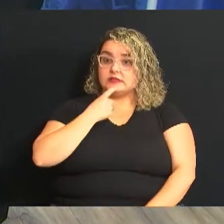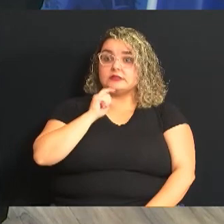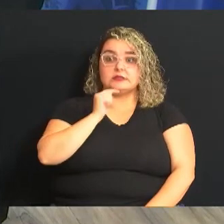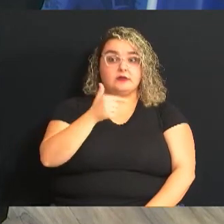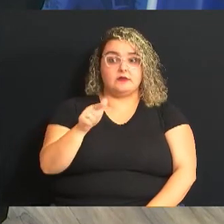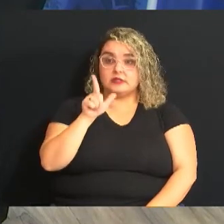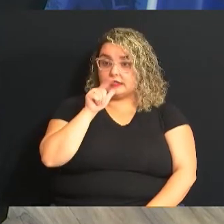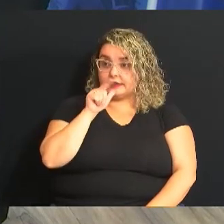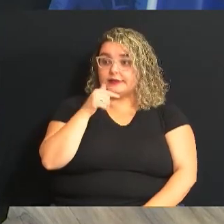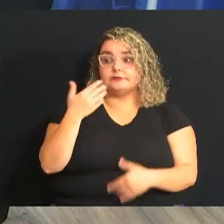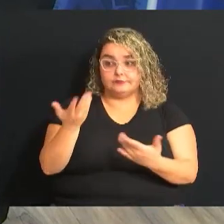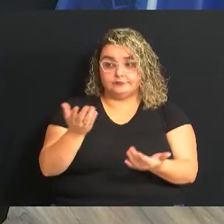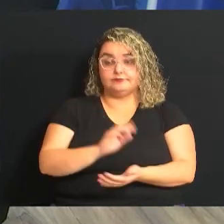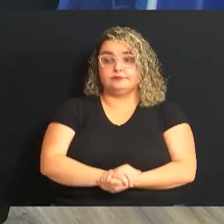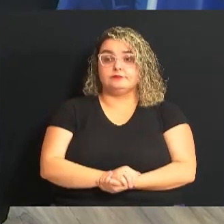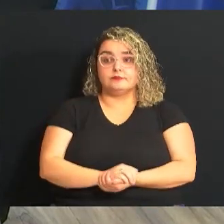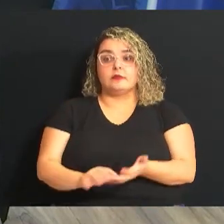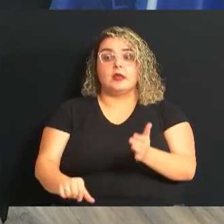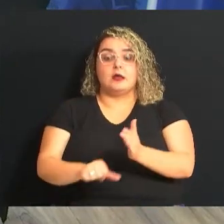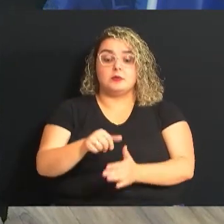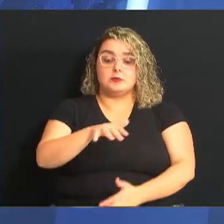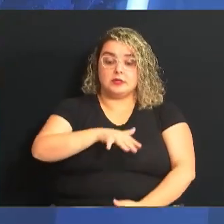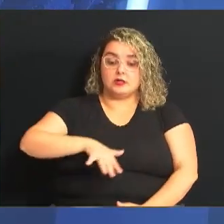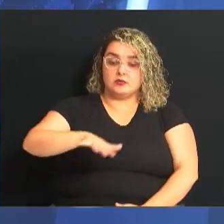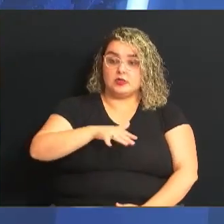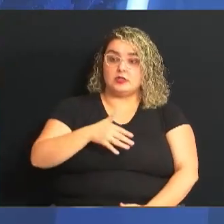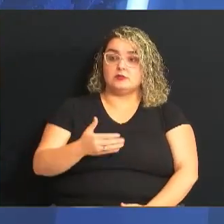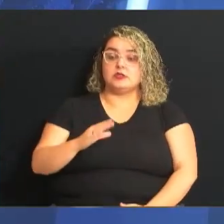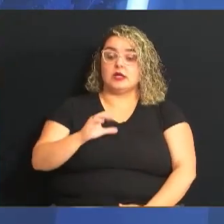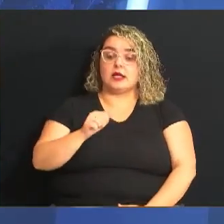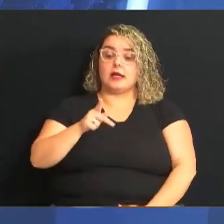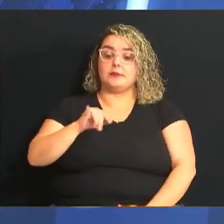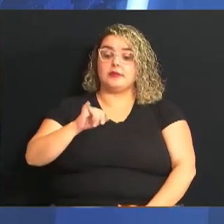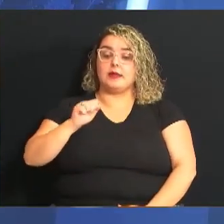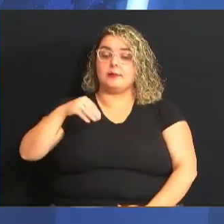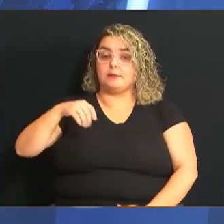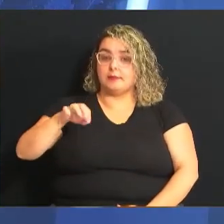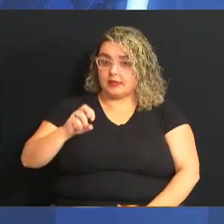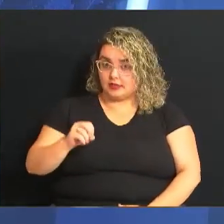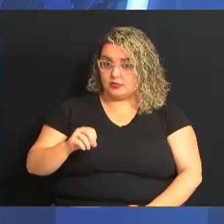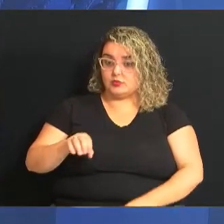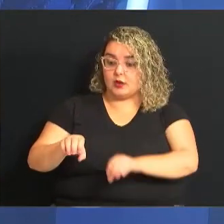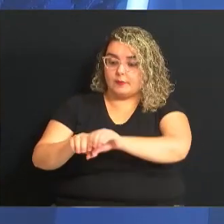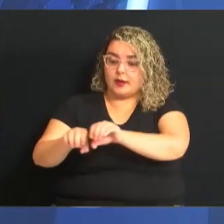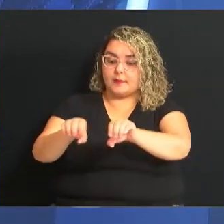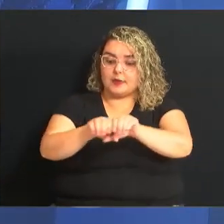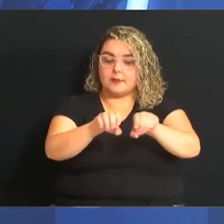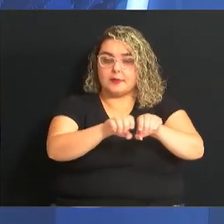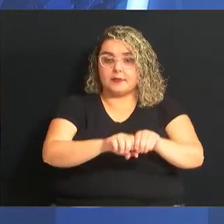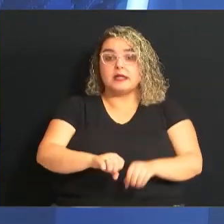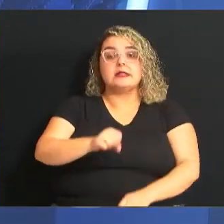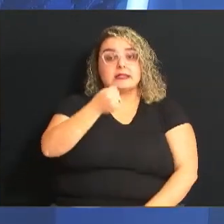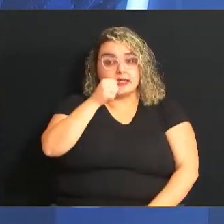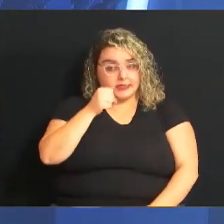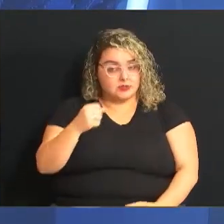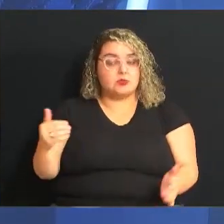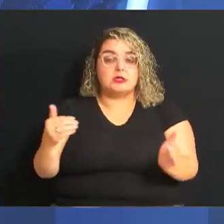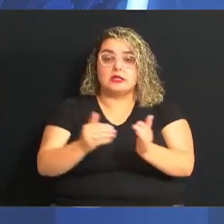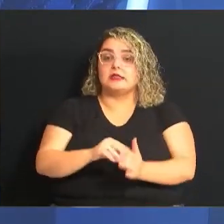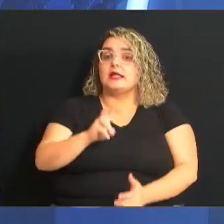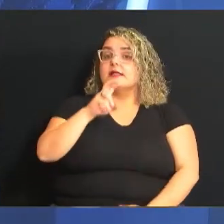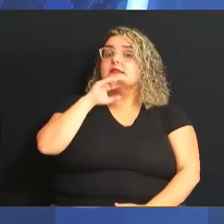melhorleilões.com.br. A gente já tem, olha, quem fizer o cadastro já pode, na quinta-feira tem visitação lá no pátio da INDEC, que é